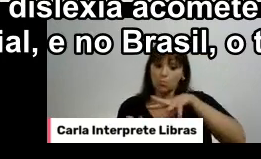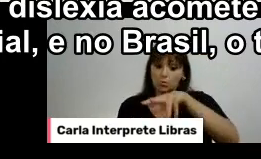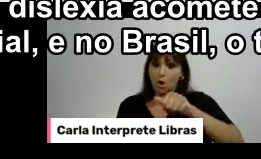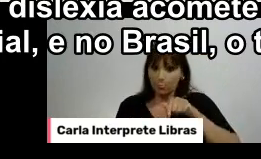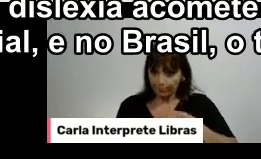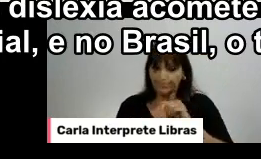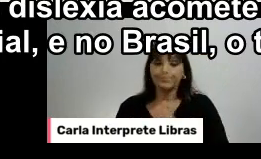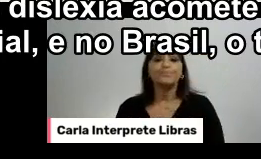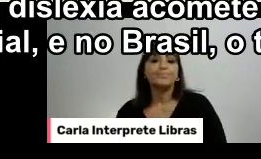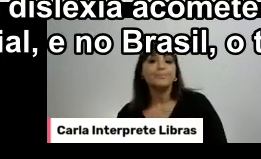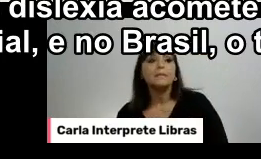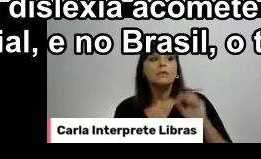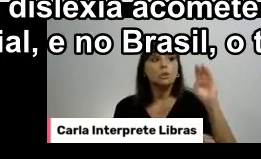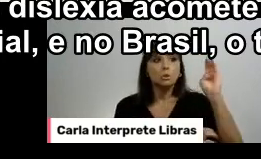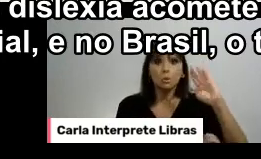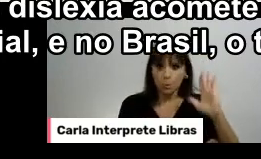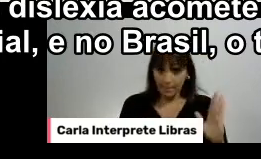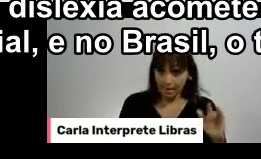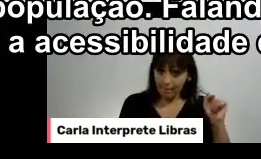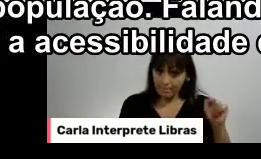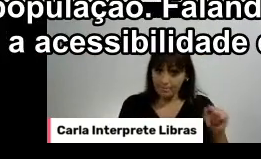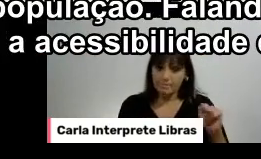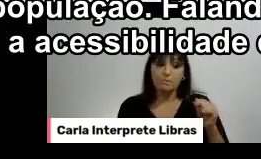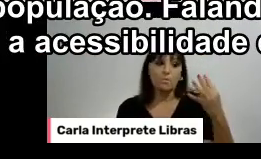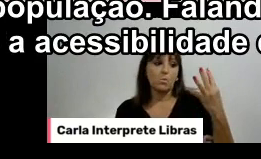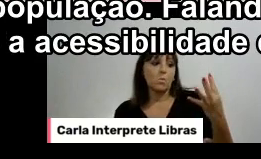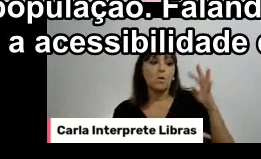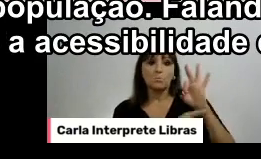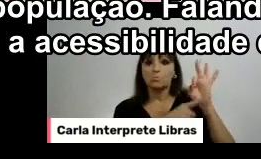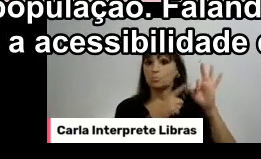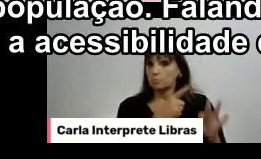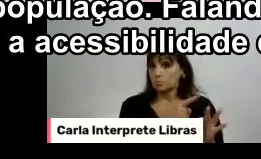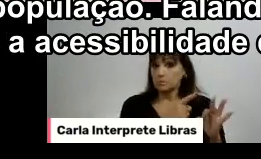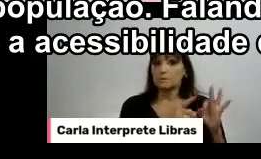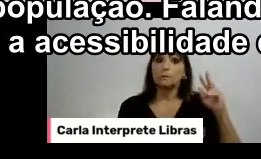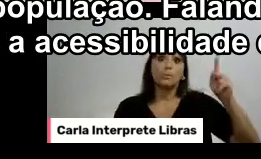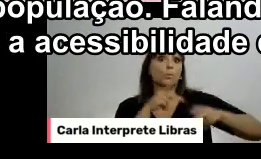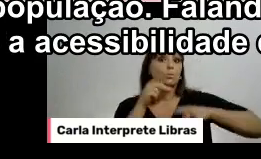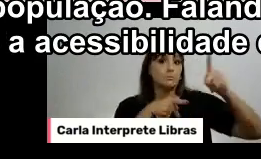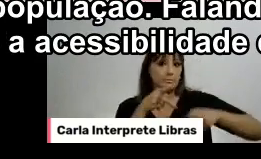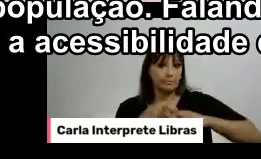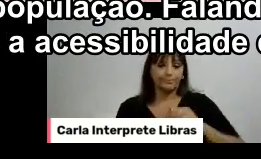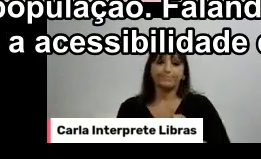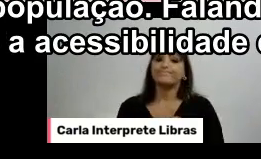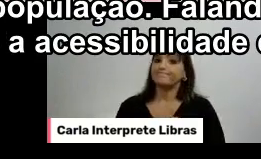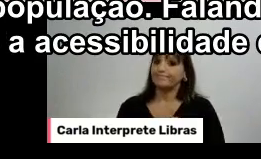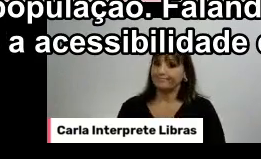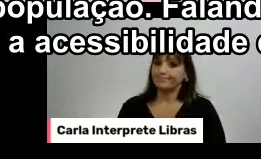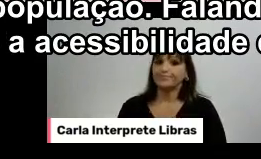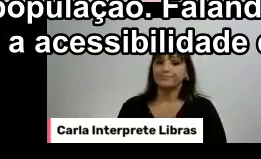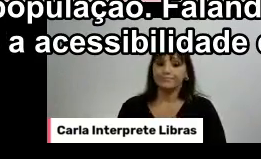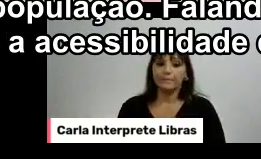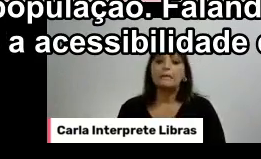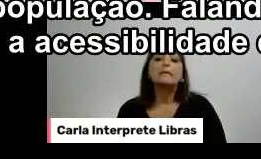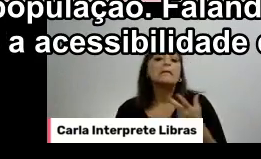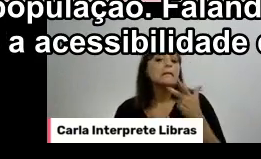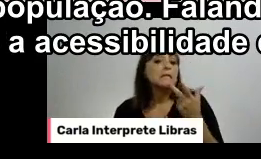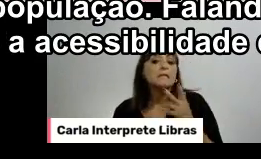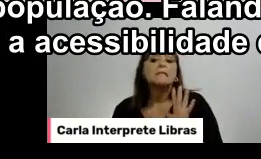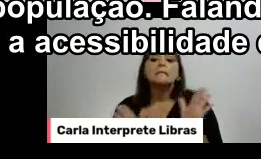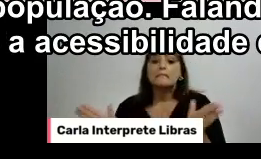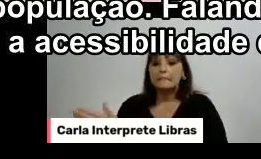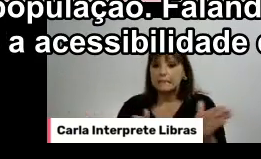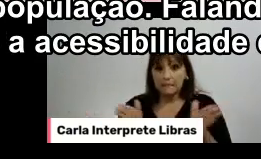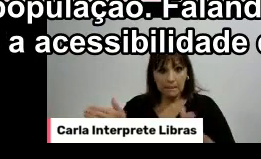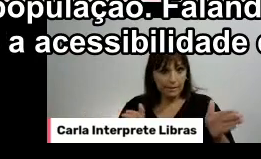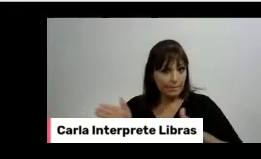o transtorno afeta quase 4% da população. Falando um pouco mais agora sobre a acessibilidade de fato